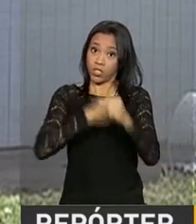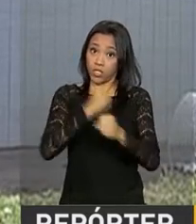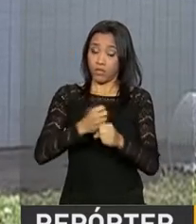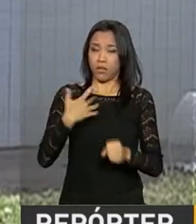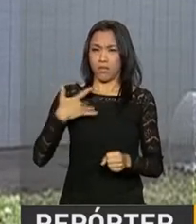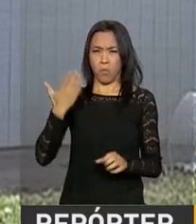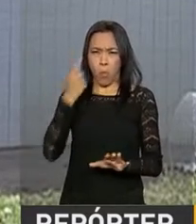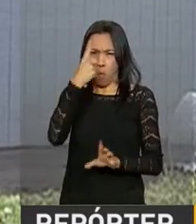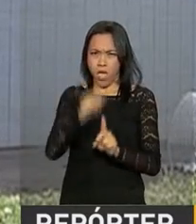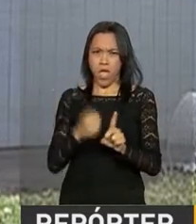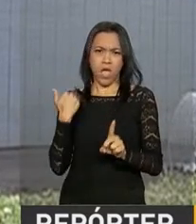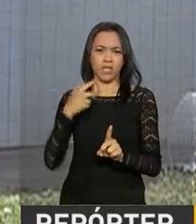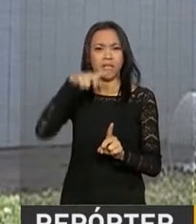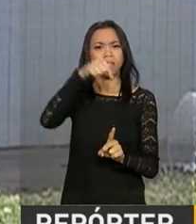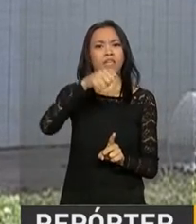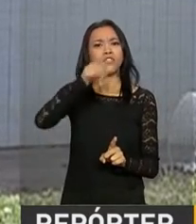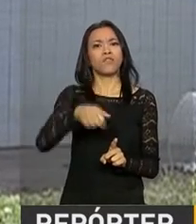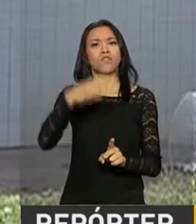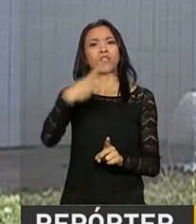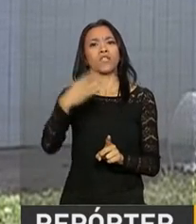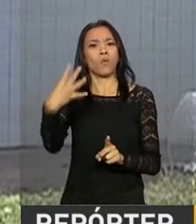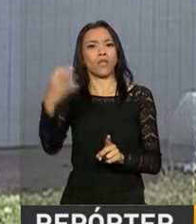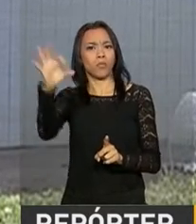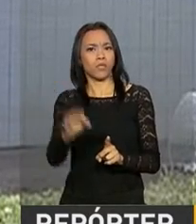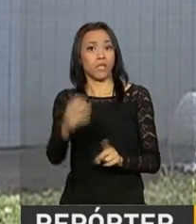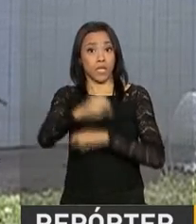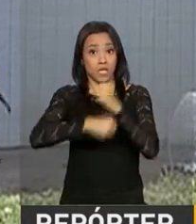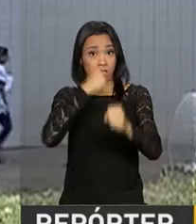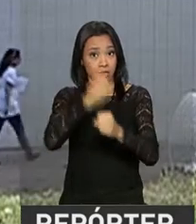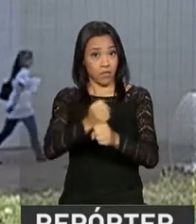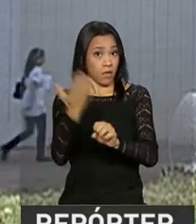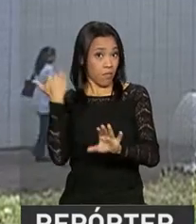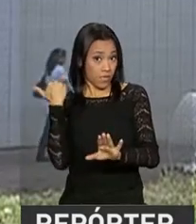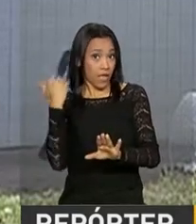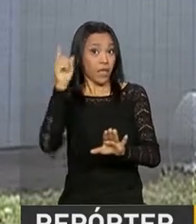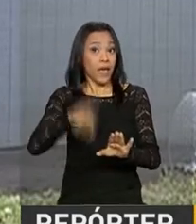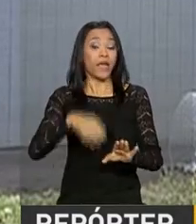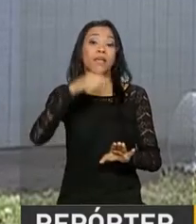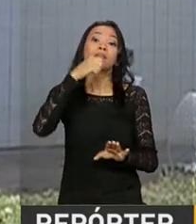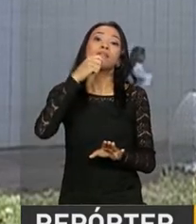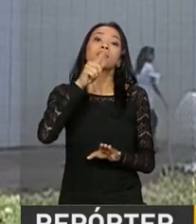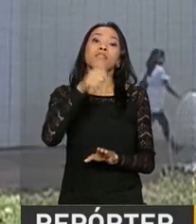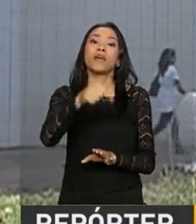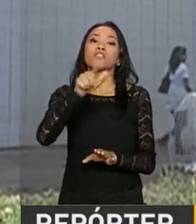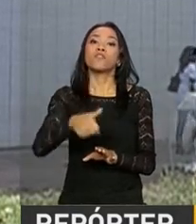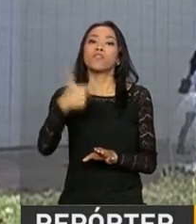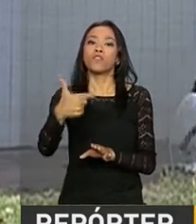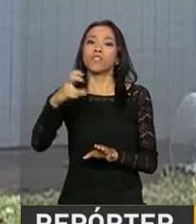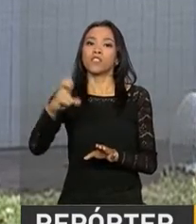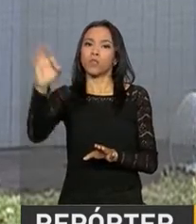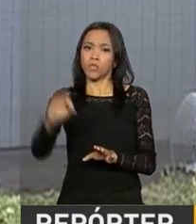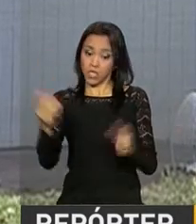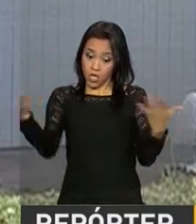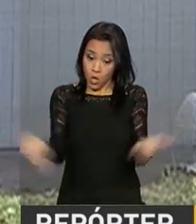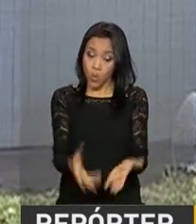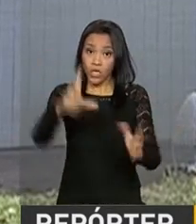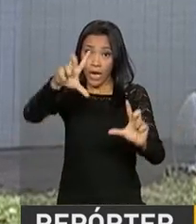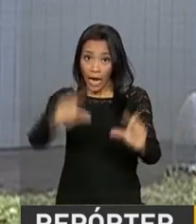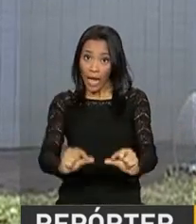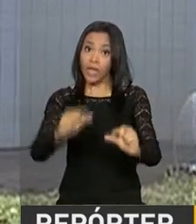inflação fosse de 7,34%. Na semana passada, era de 7,25% e hoje já caiu